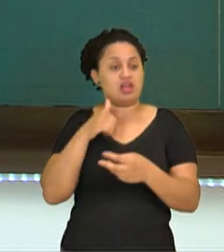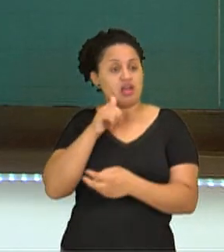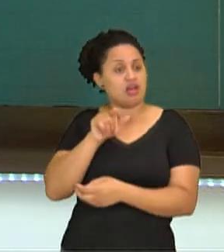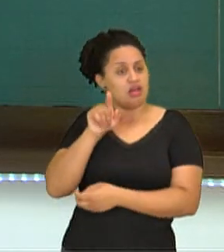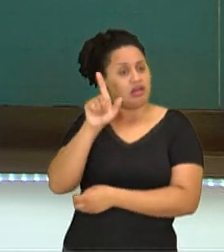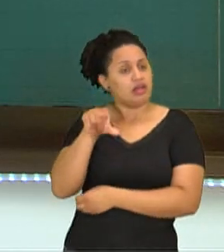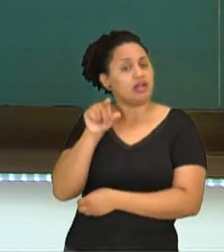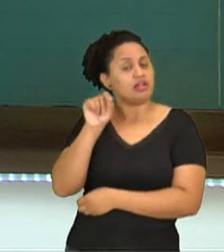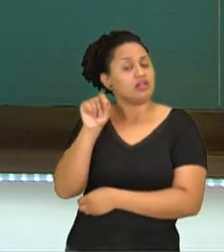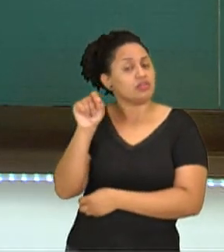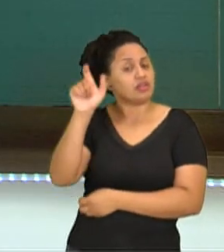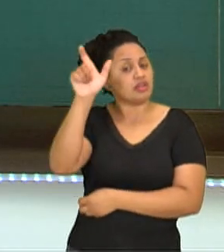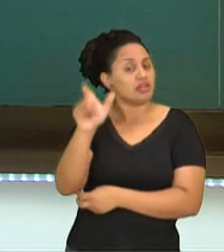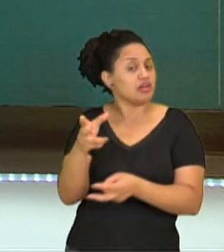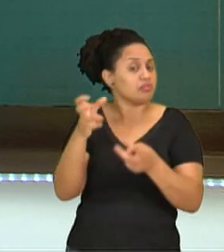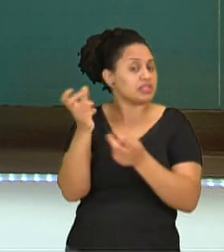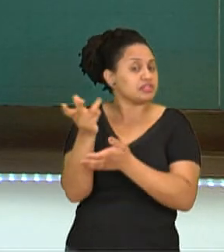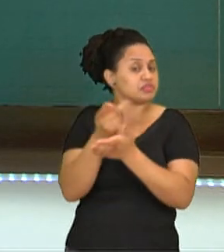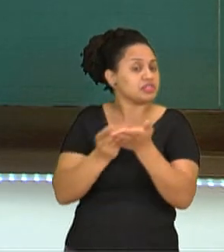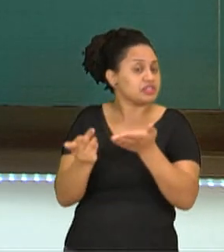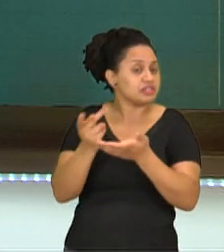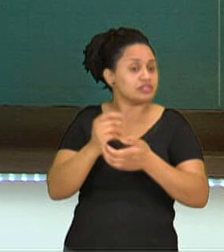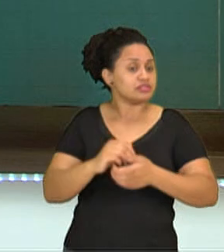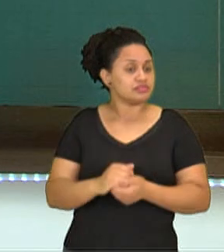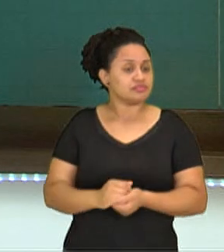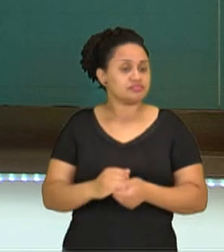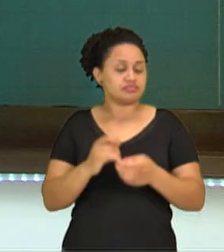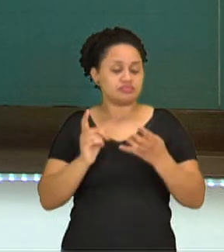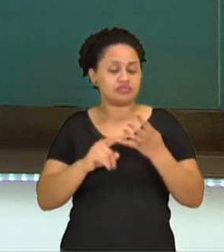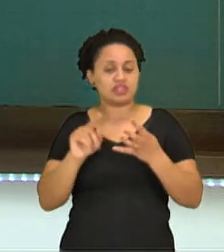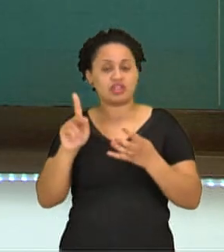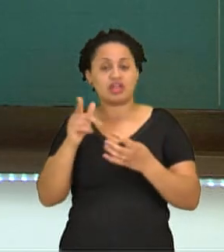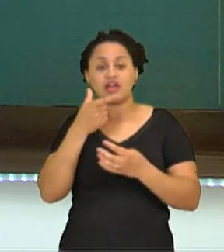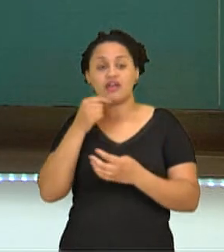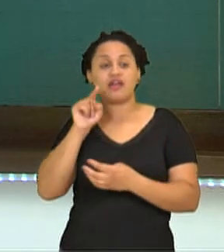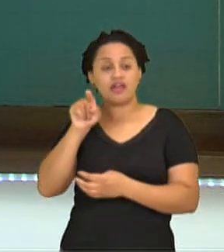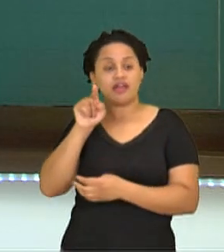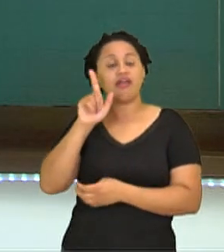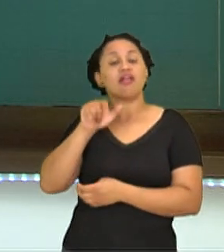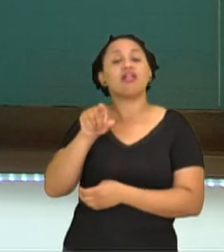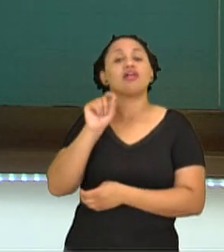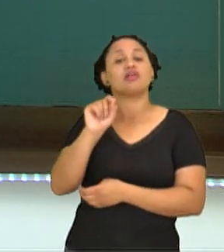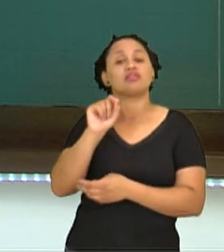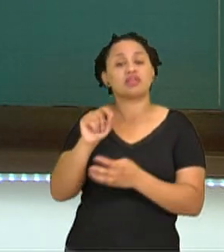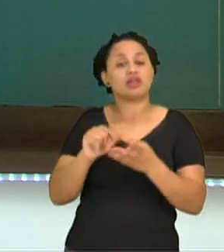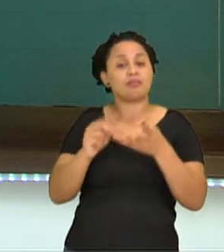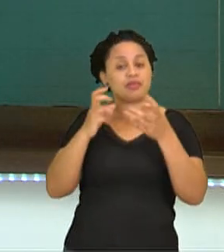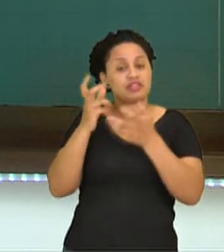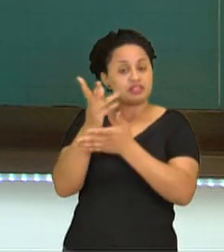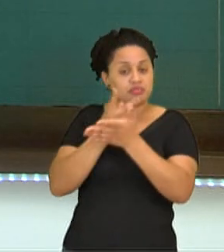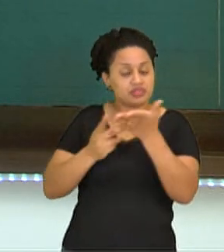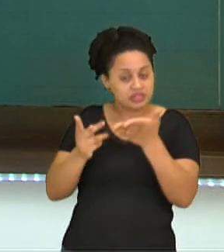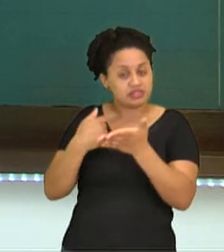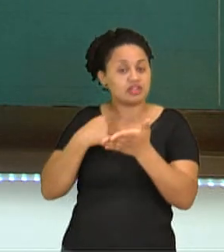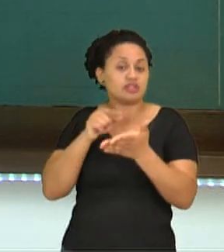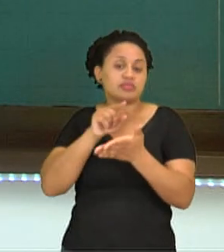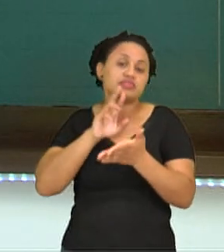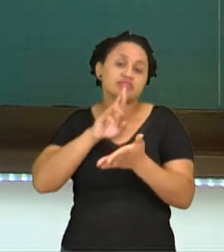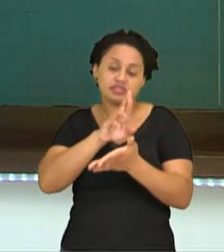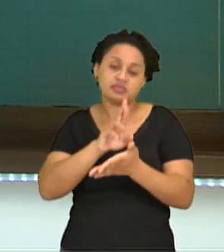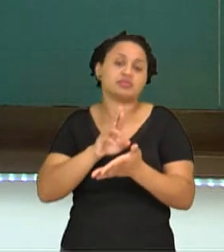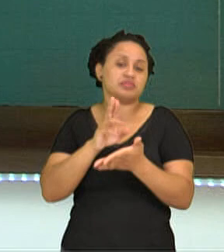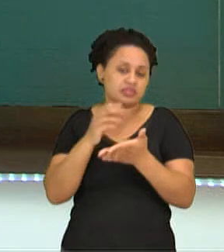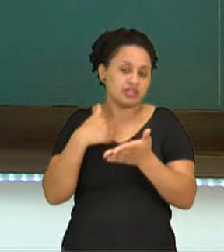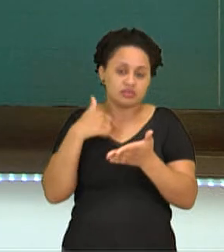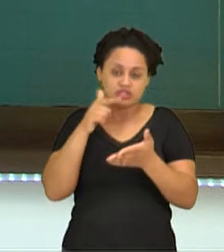o desenho, qual é a profissão dela? E he is a, observe o outro desenho aqui para